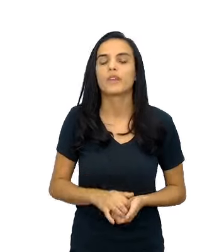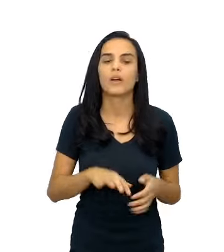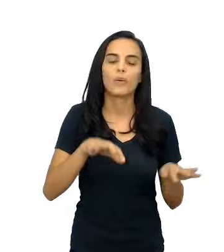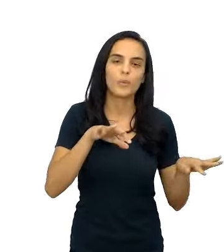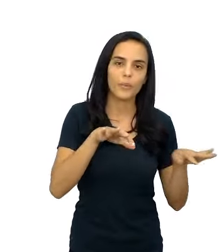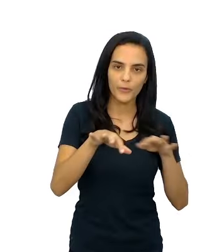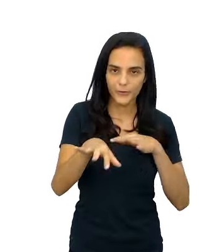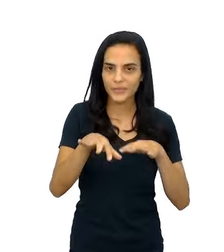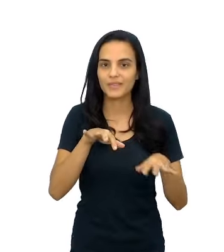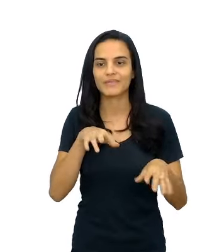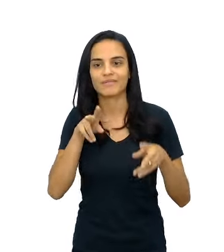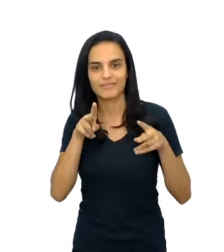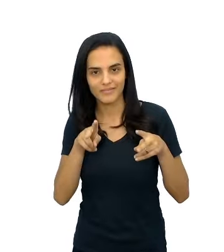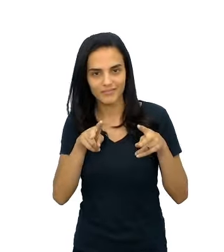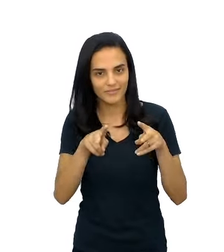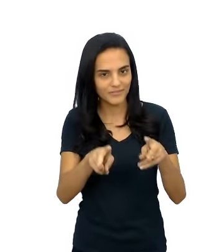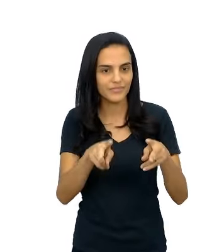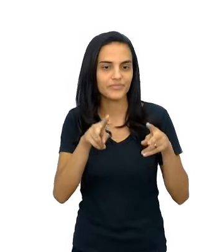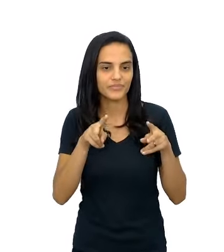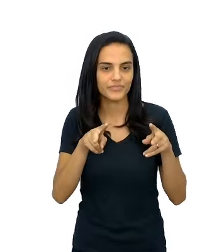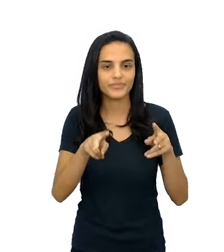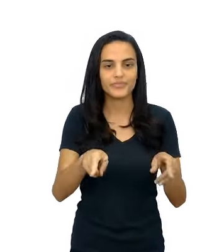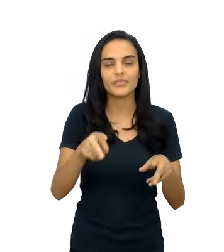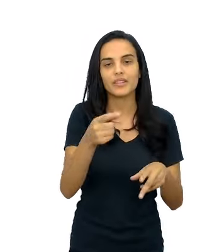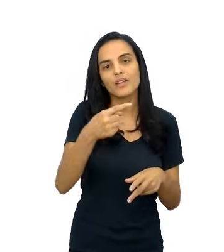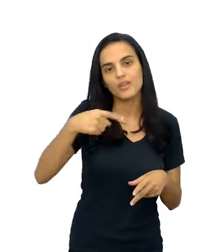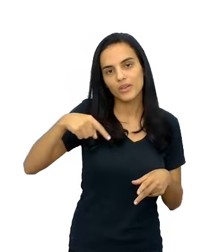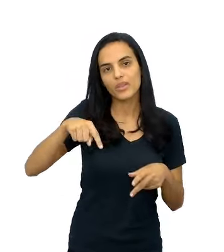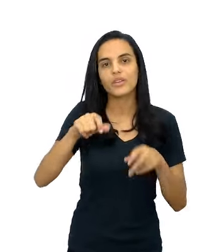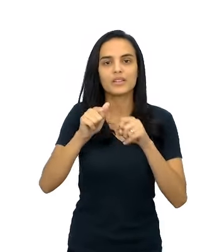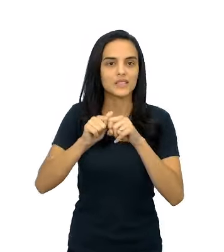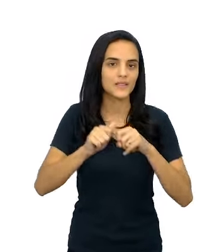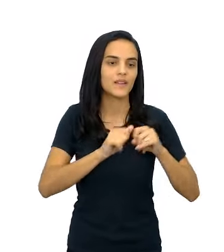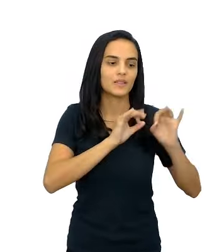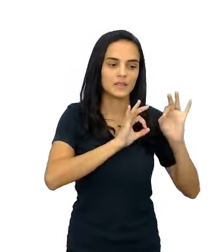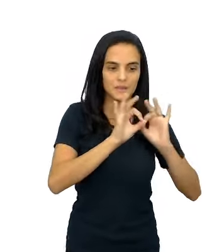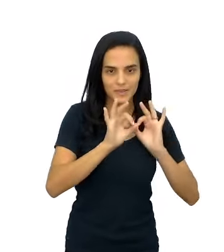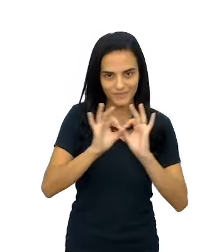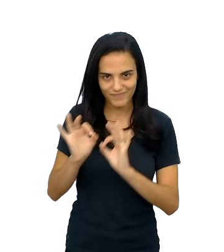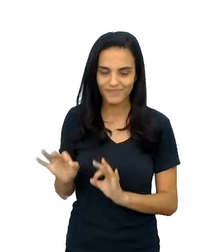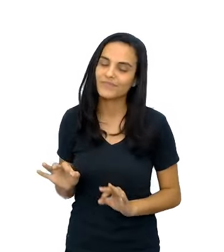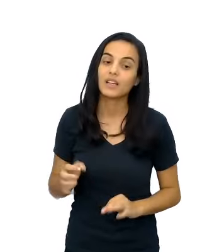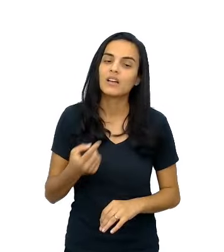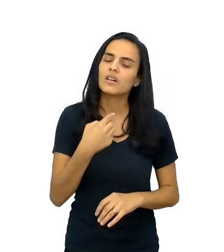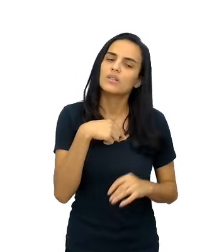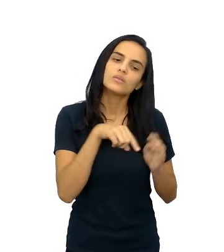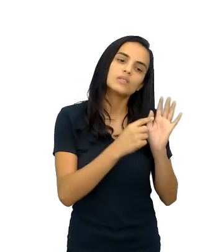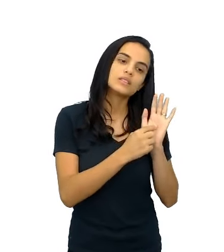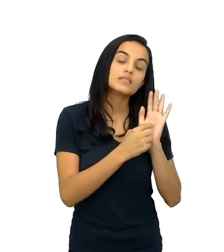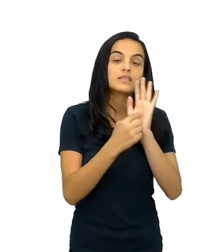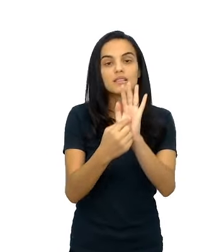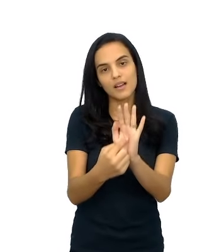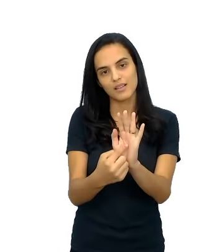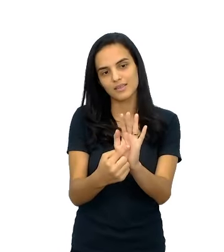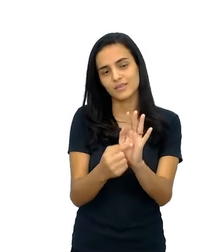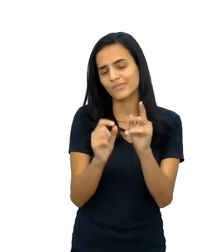movimento constante, né? Quando a gente faz esse planejamento. Então, a gente traz aqui